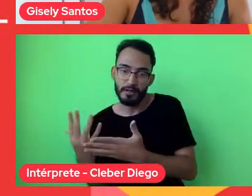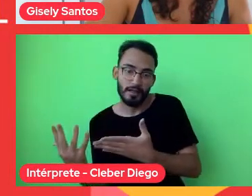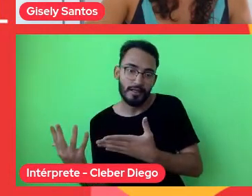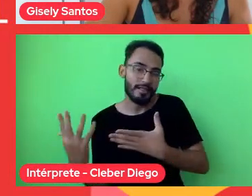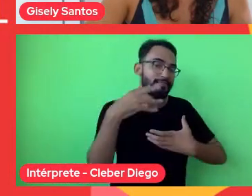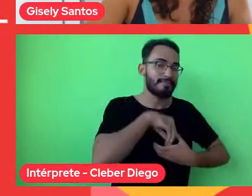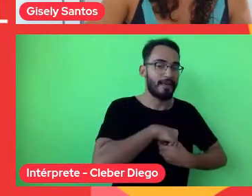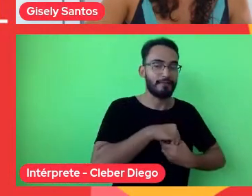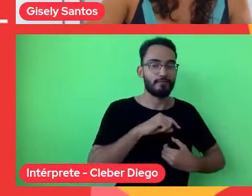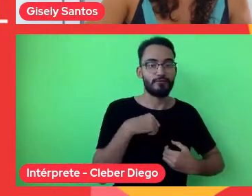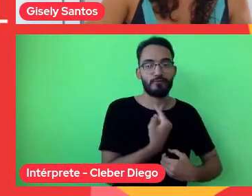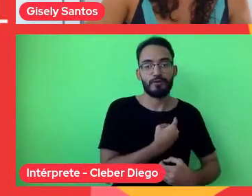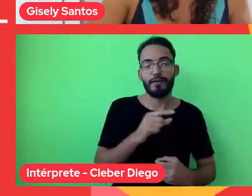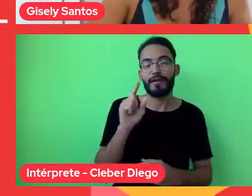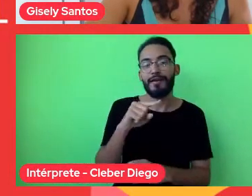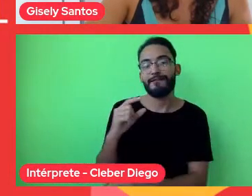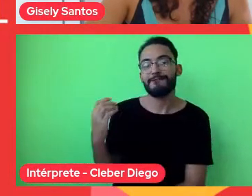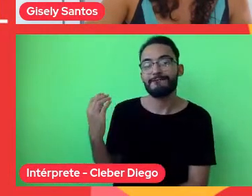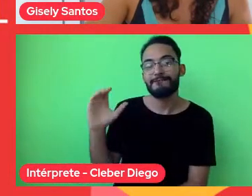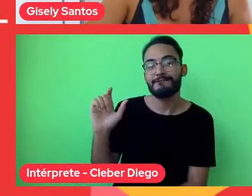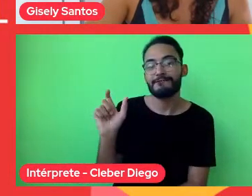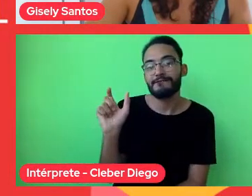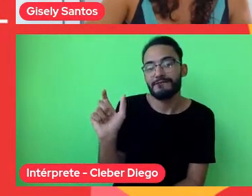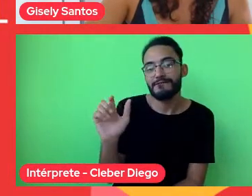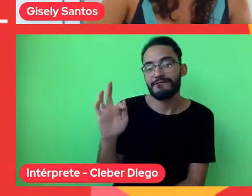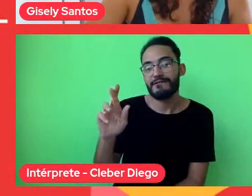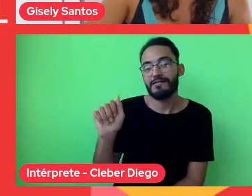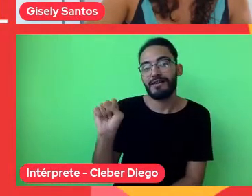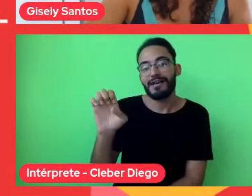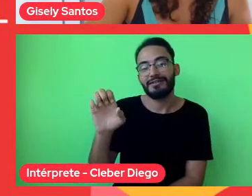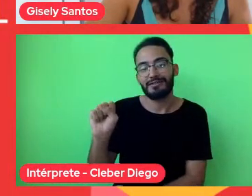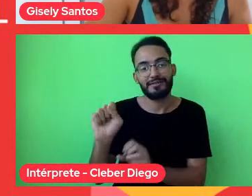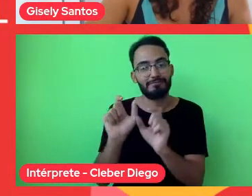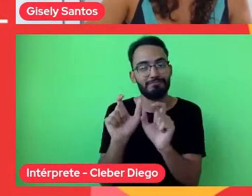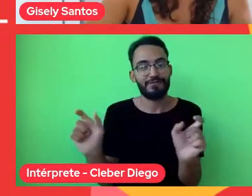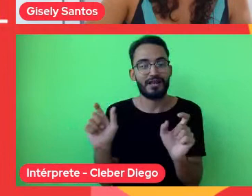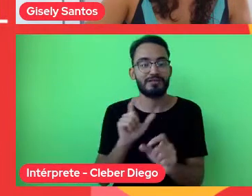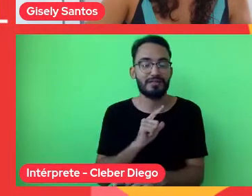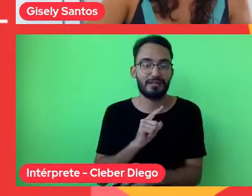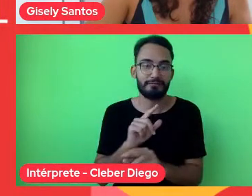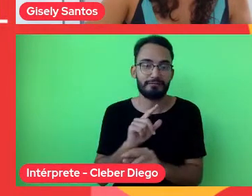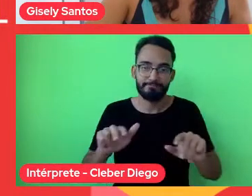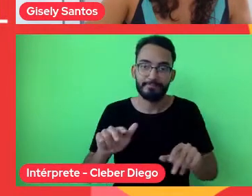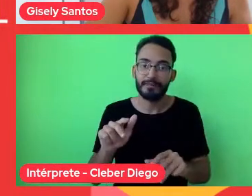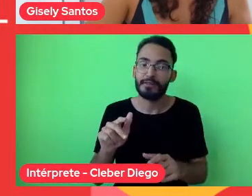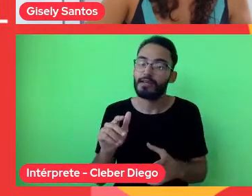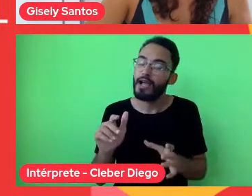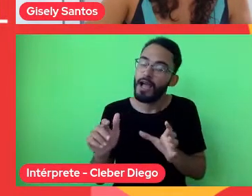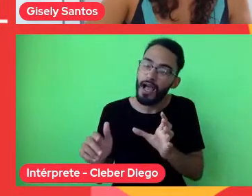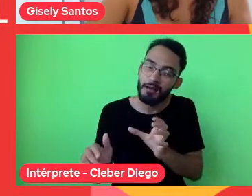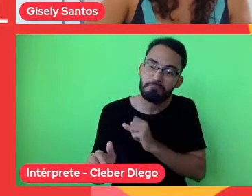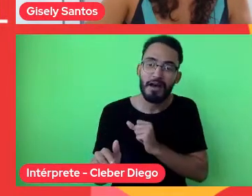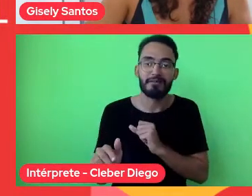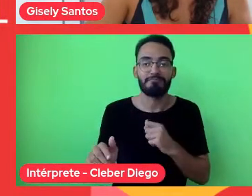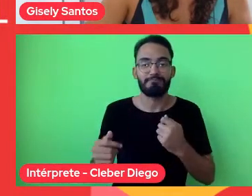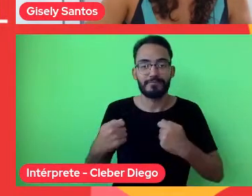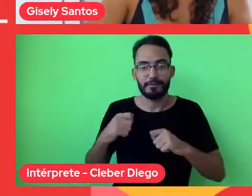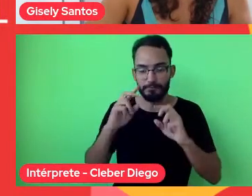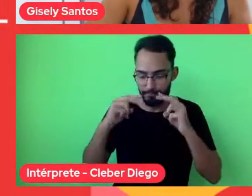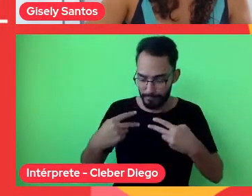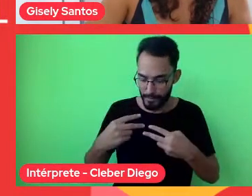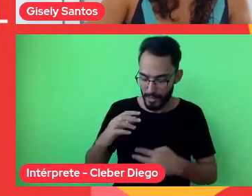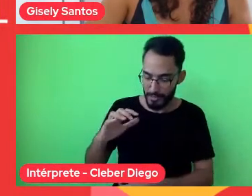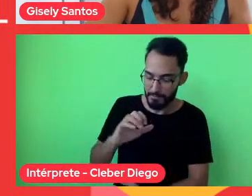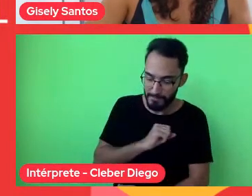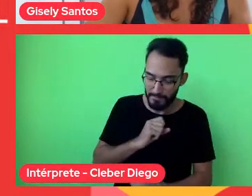são essas frases, isso que tem, nós temos que incorporar, a gente tem que nos amar efetivamente e cuidar de